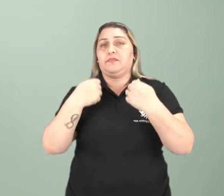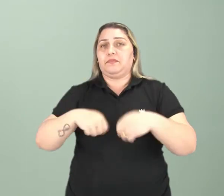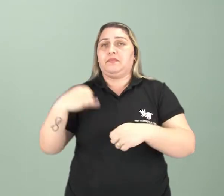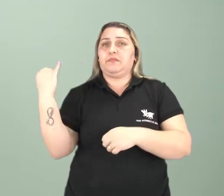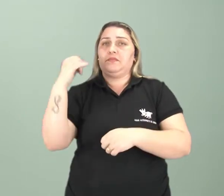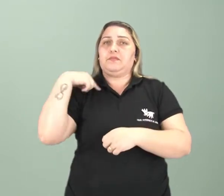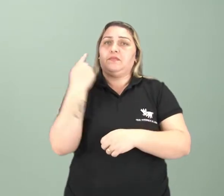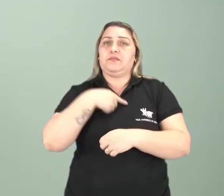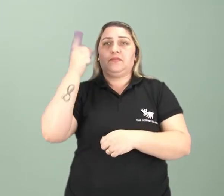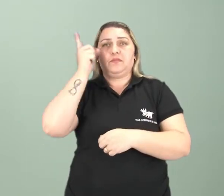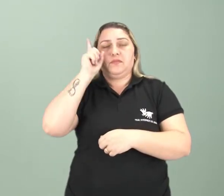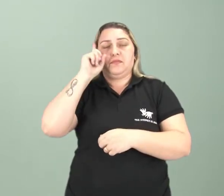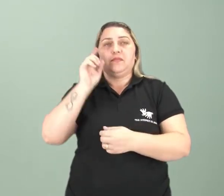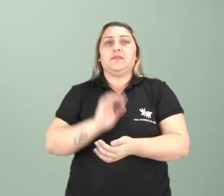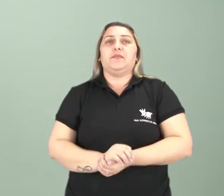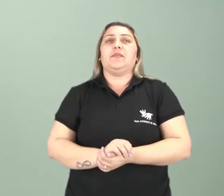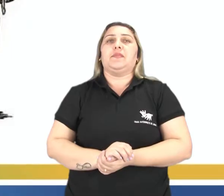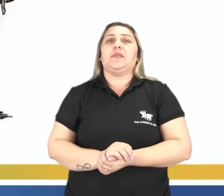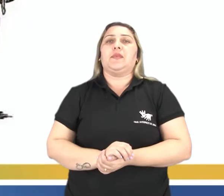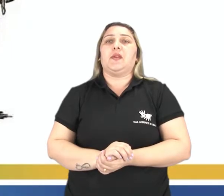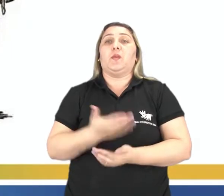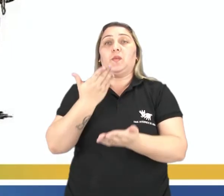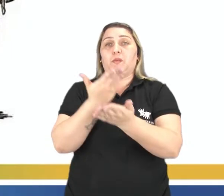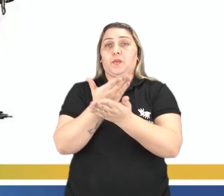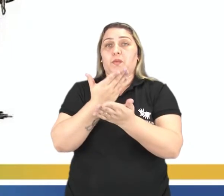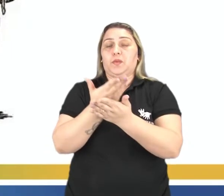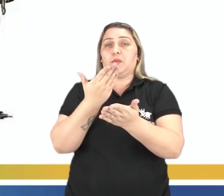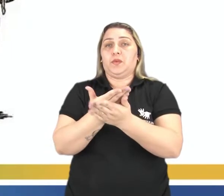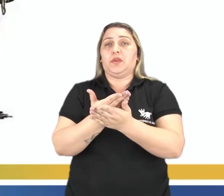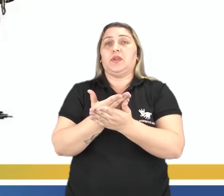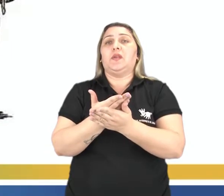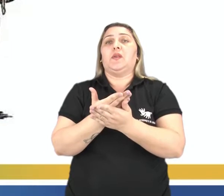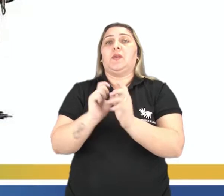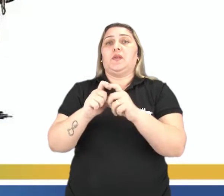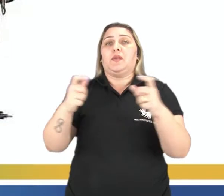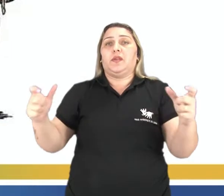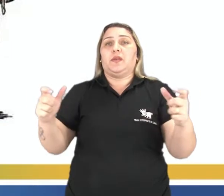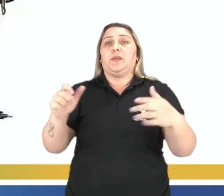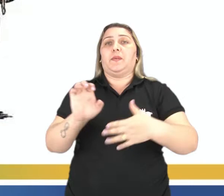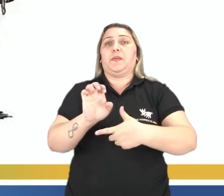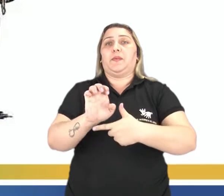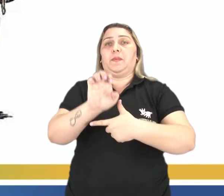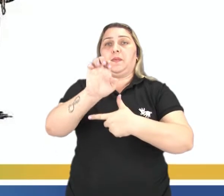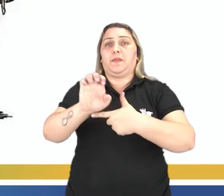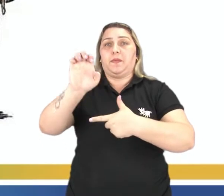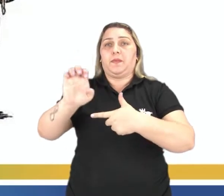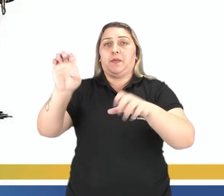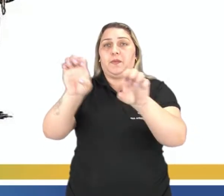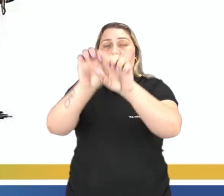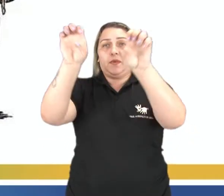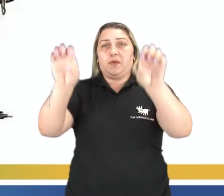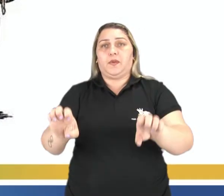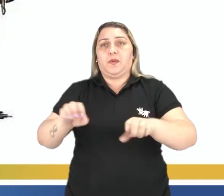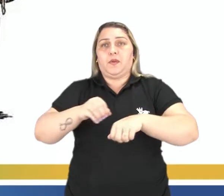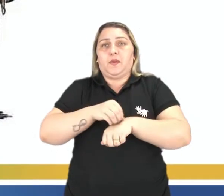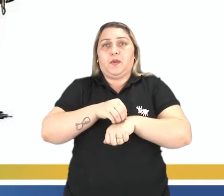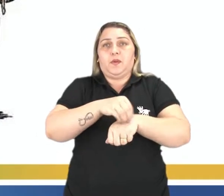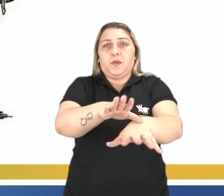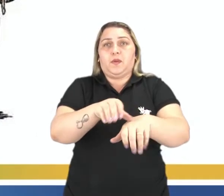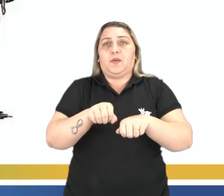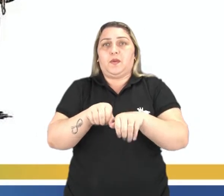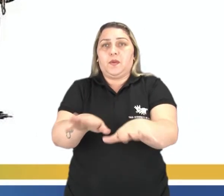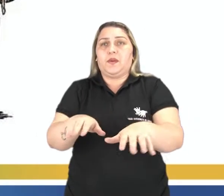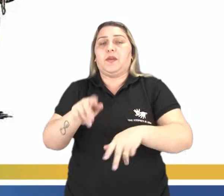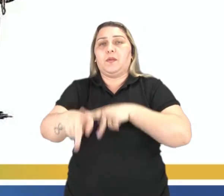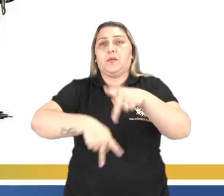para o nosso dia a dia. O seu objeto de estudo engloba as dimensões estatísticas, estrutura e a distribuição das